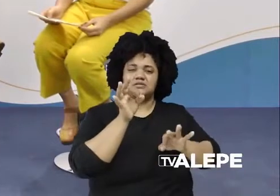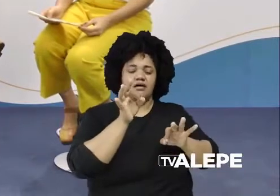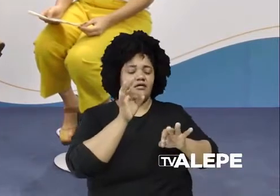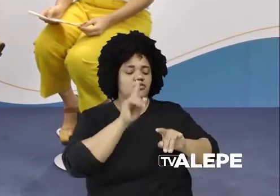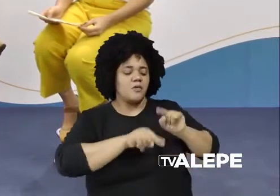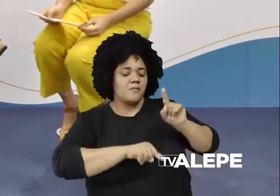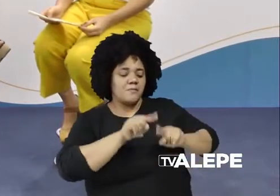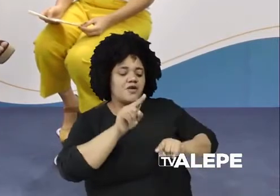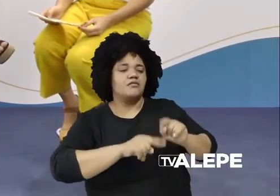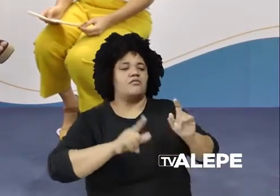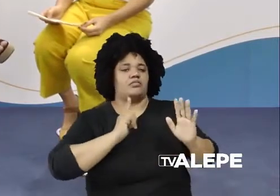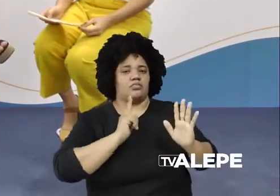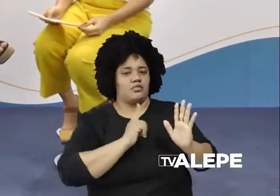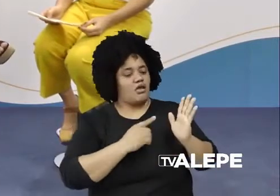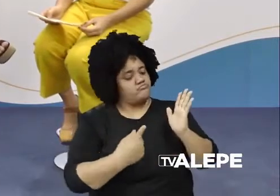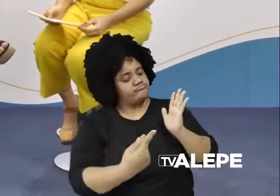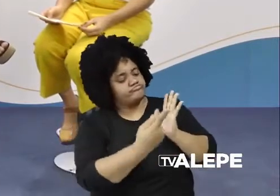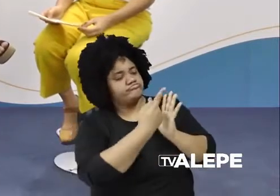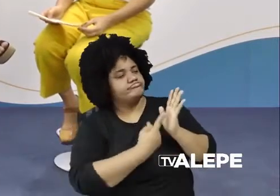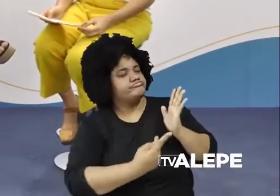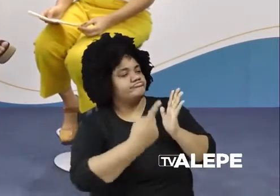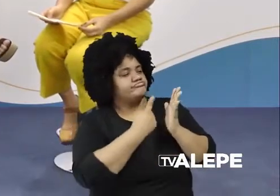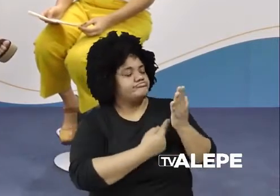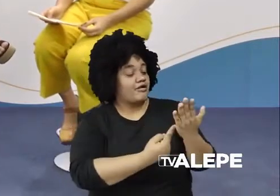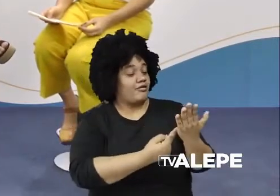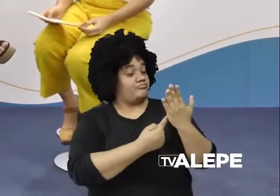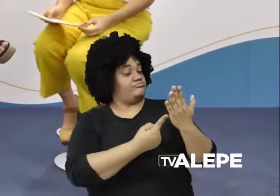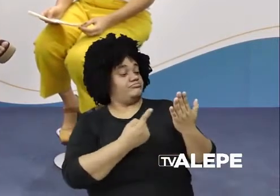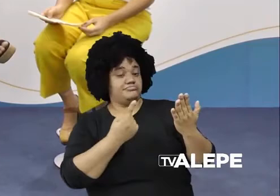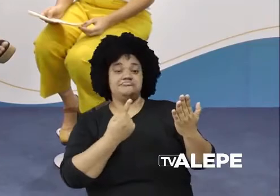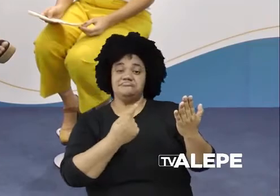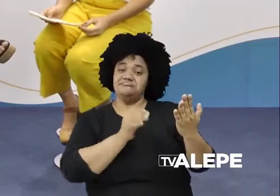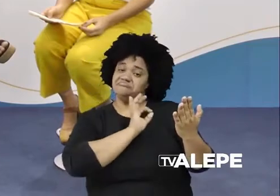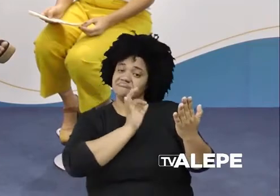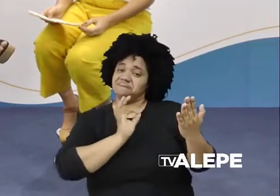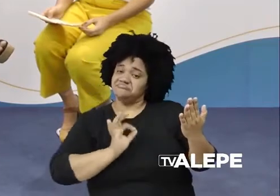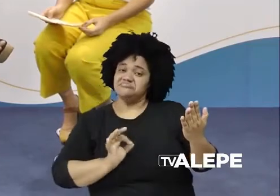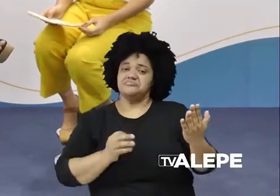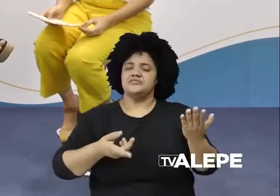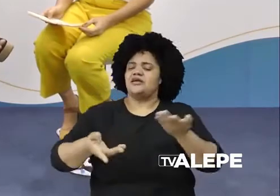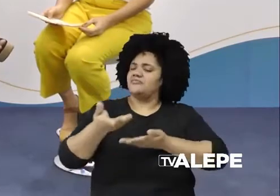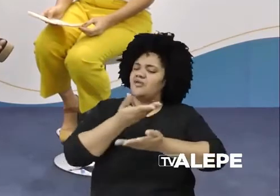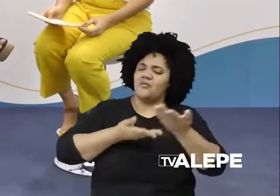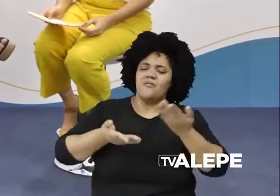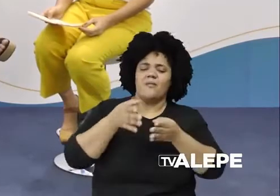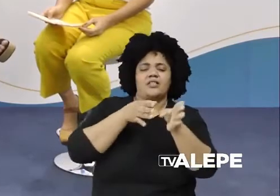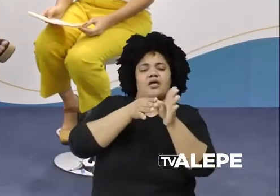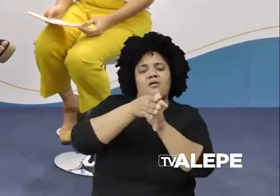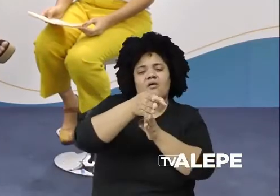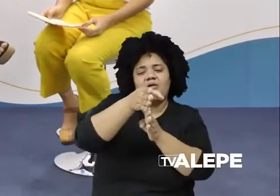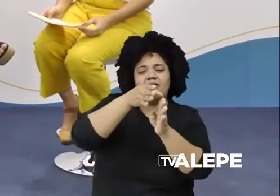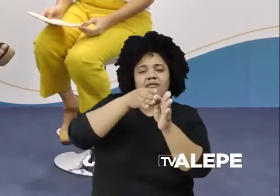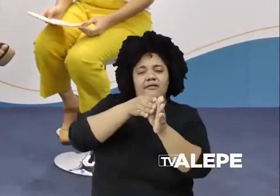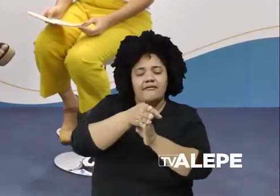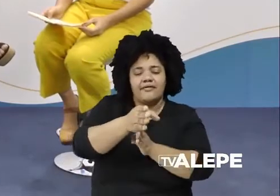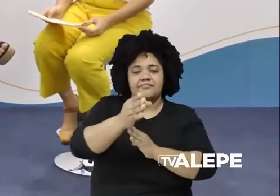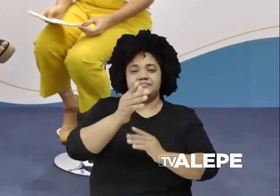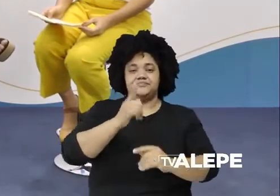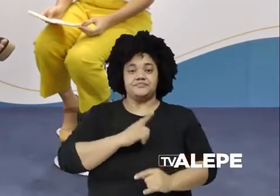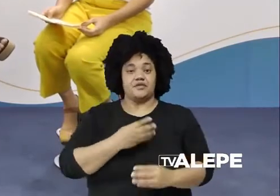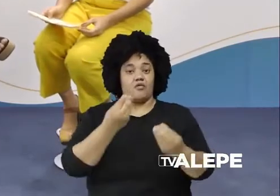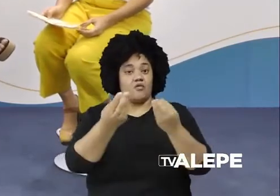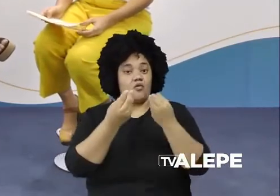é ilustrado. Nesse material a gente compartilha várias orientações